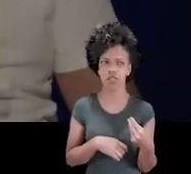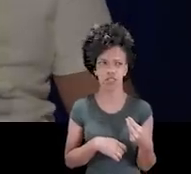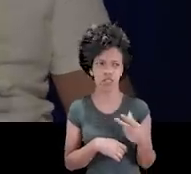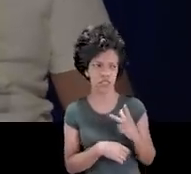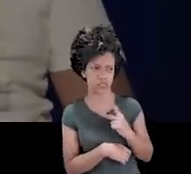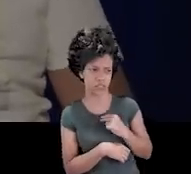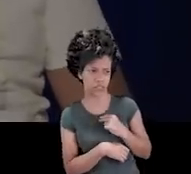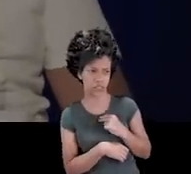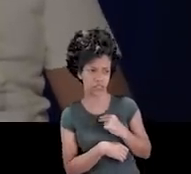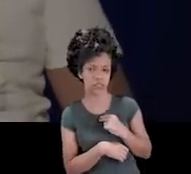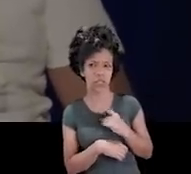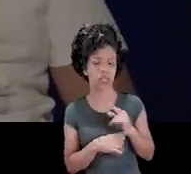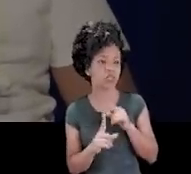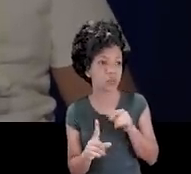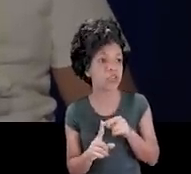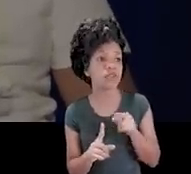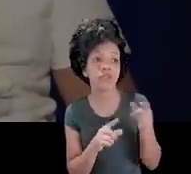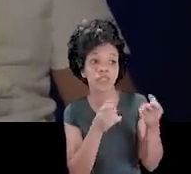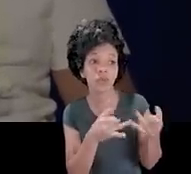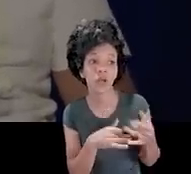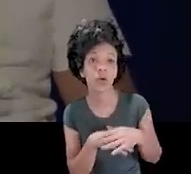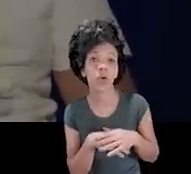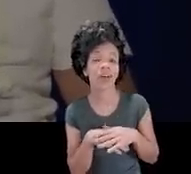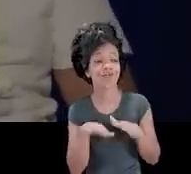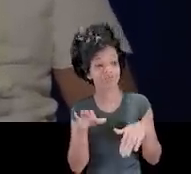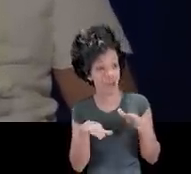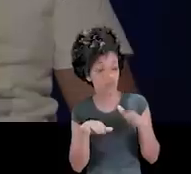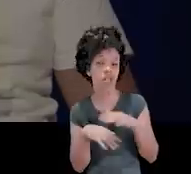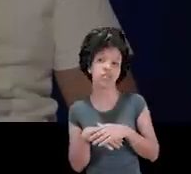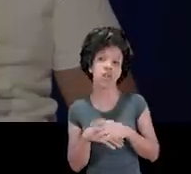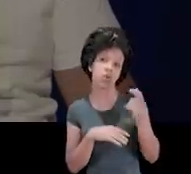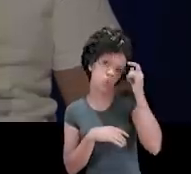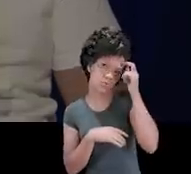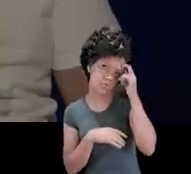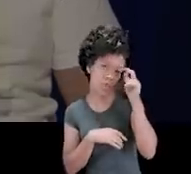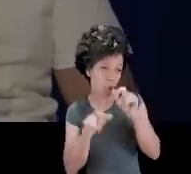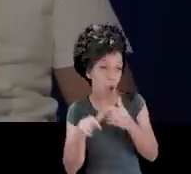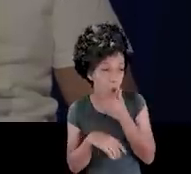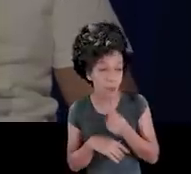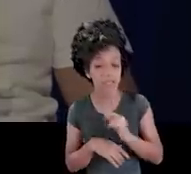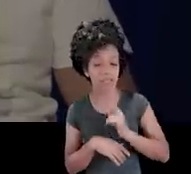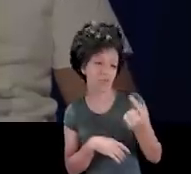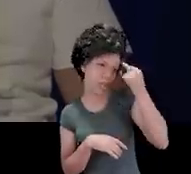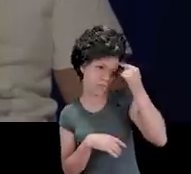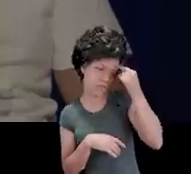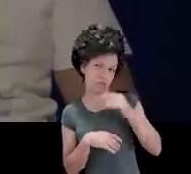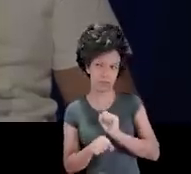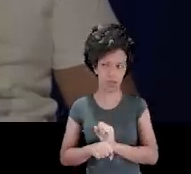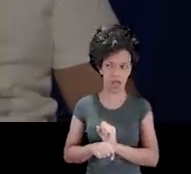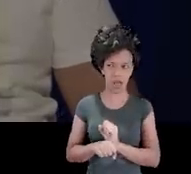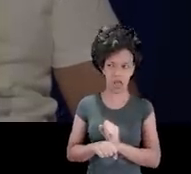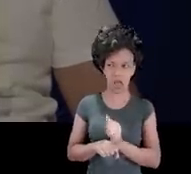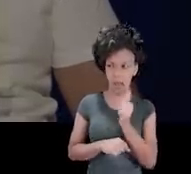já entrou nesse sentido que você falou. Então, peraí, talvez meio que subconsciente muitos homens ainda tenham isso na cabeça de, peraí, mulher